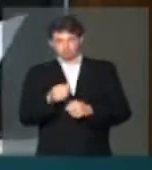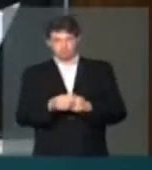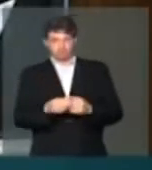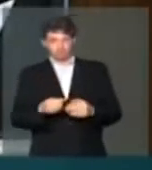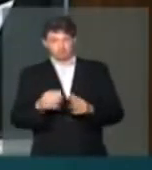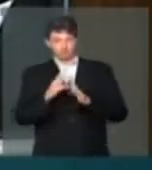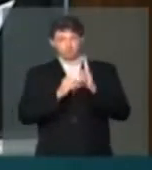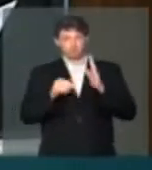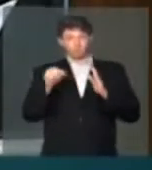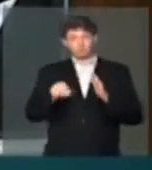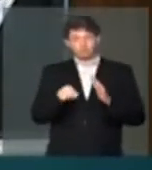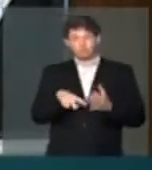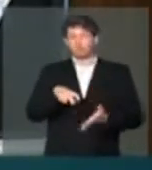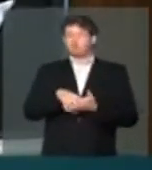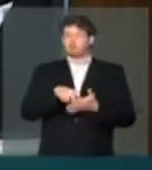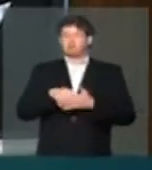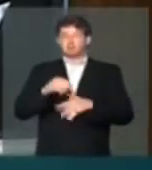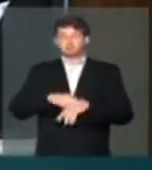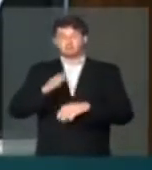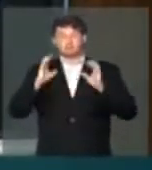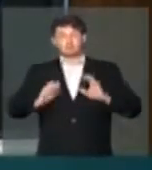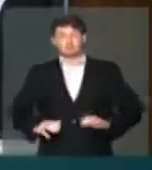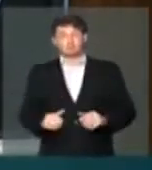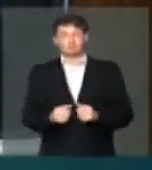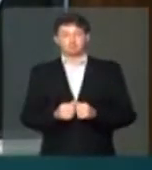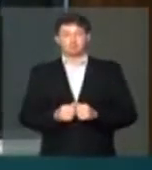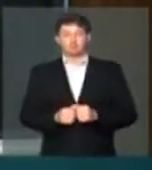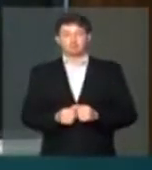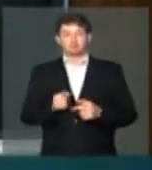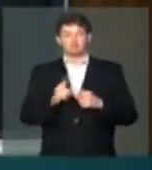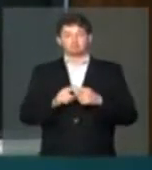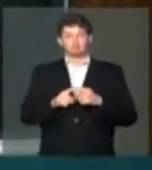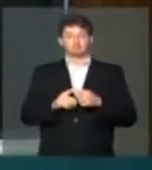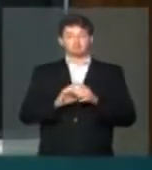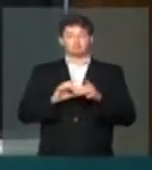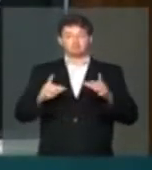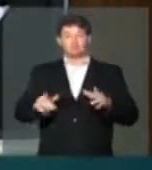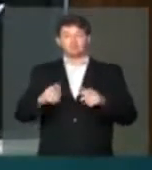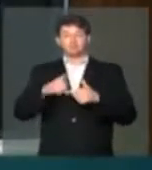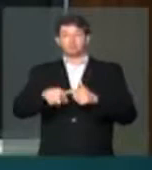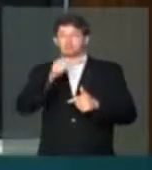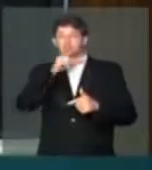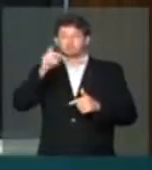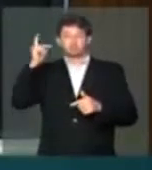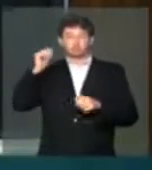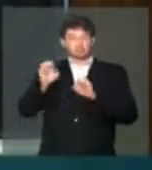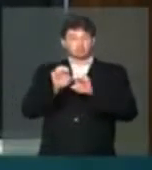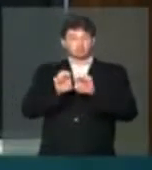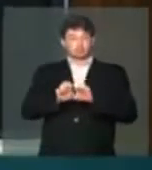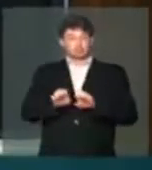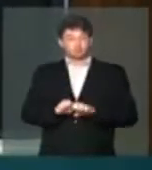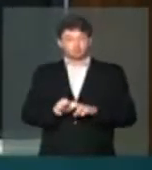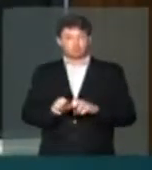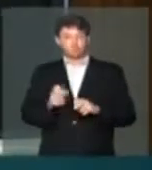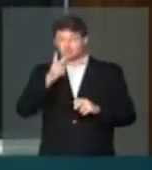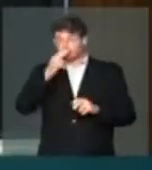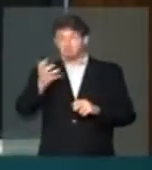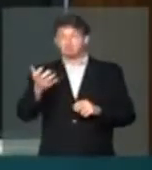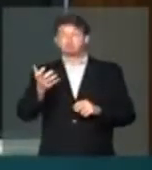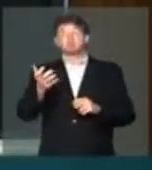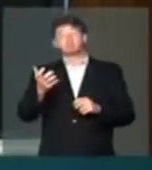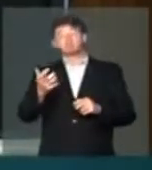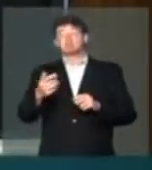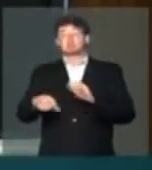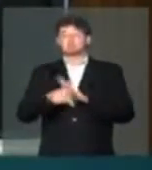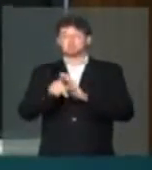modelo concentrador penaliza a cidadania ao permitir a perpetuação de antigos problemas estruturais. Parece indesejável ao